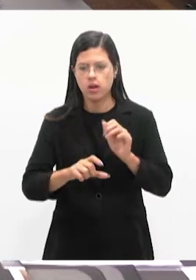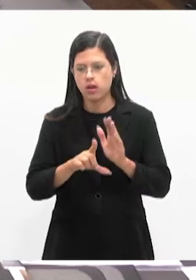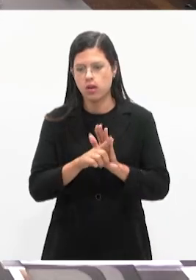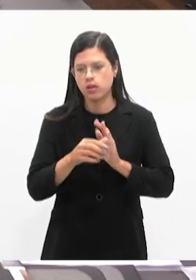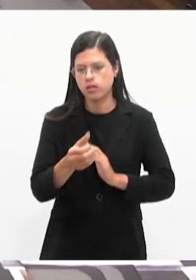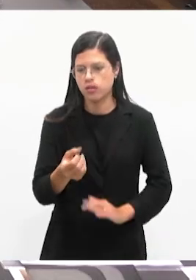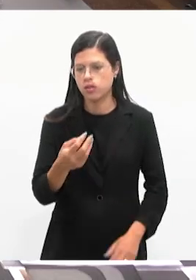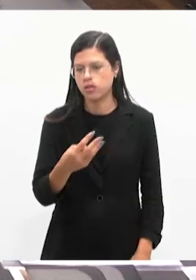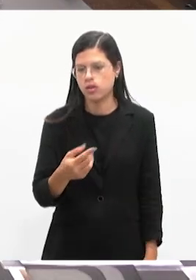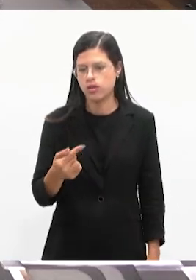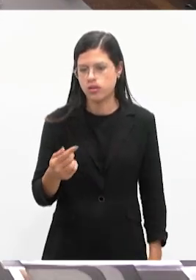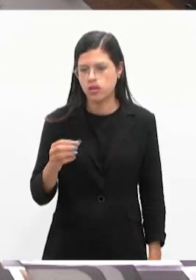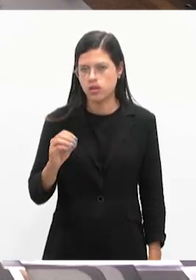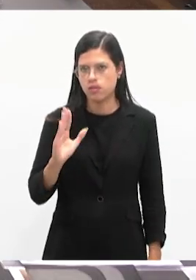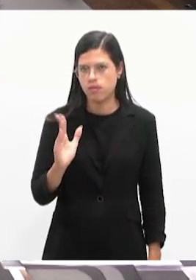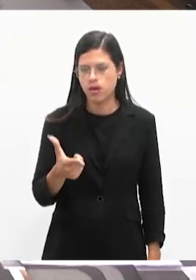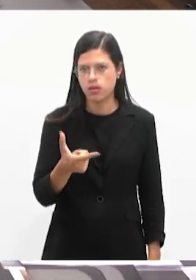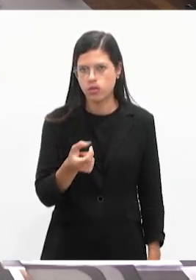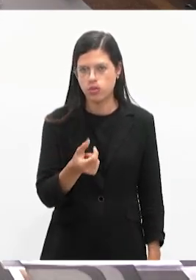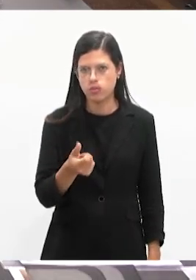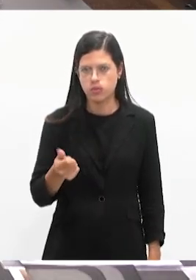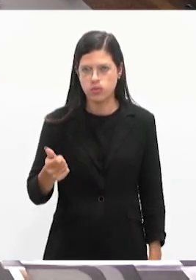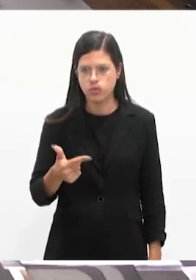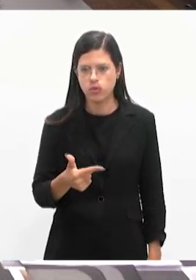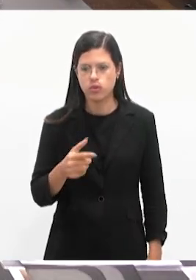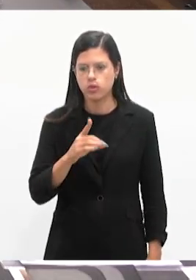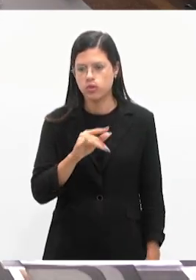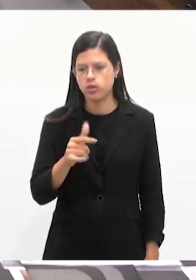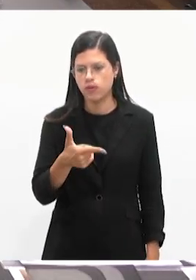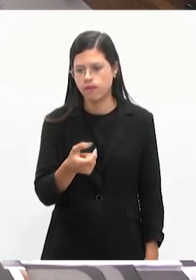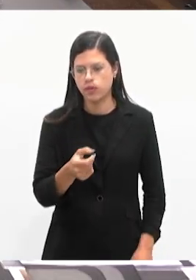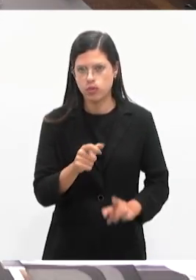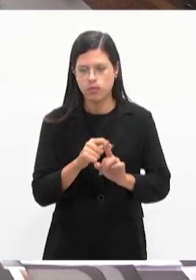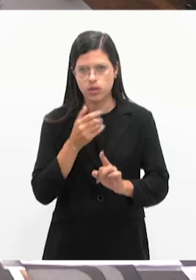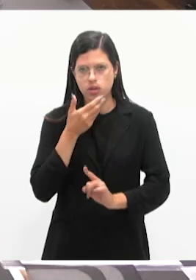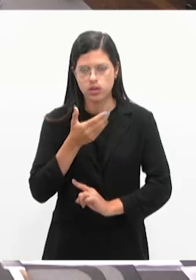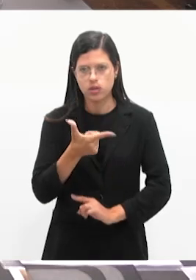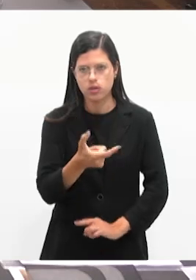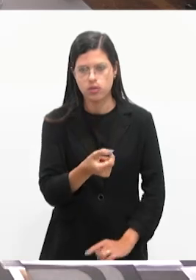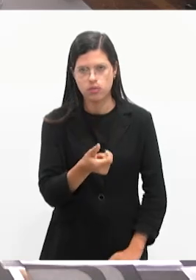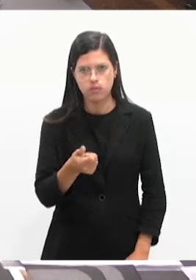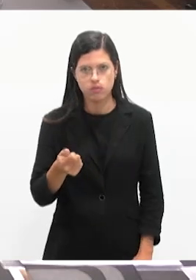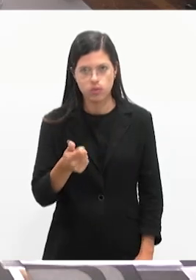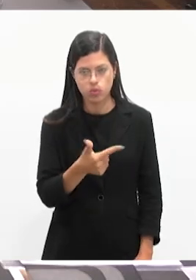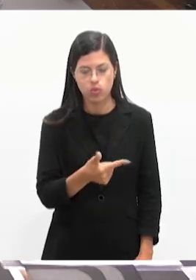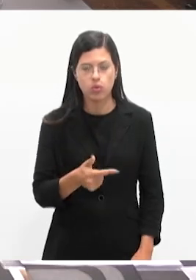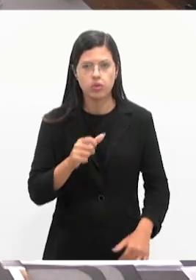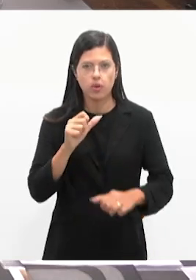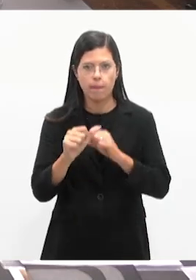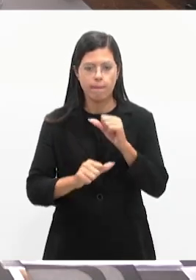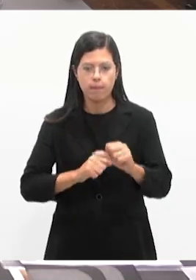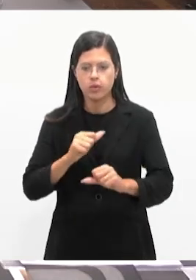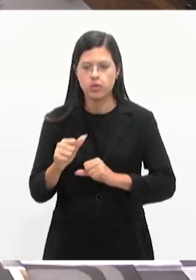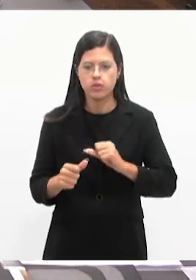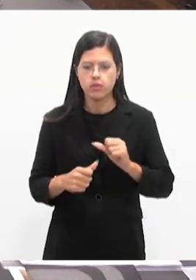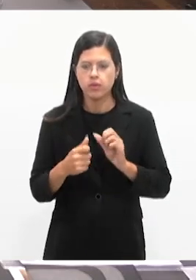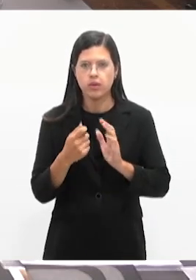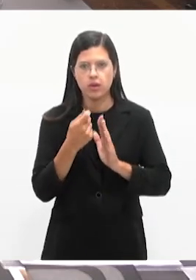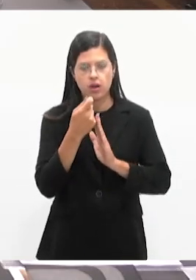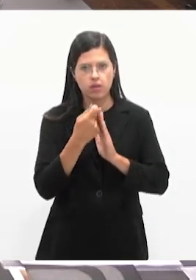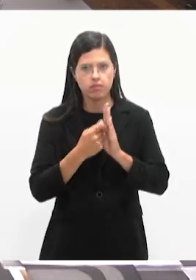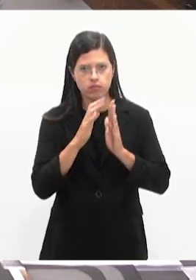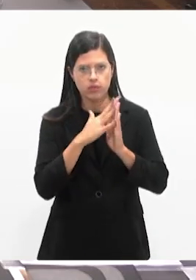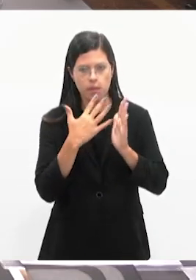número 6.370, de 2012, de 20 de dezembro de 2012, que modifica a redação das